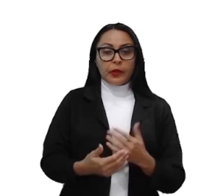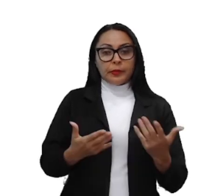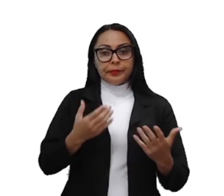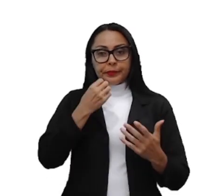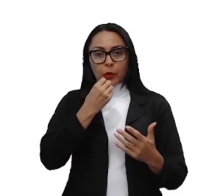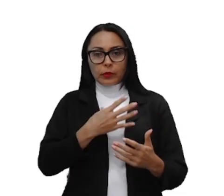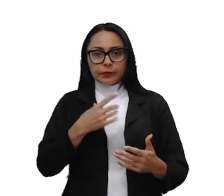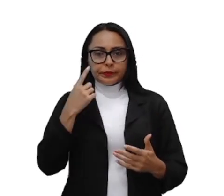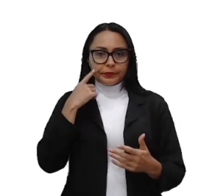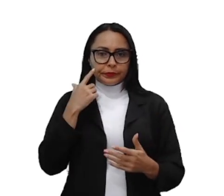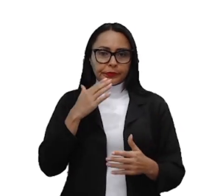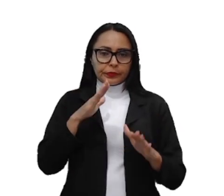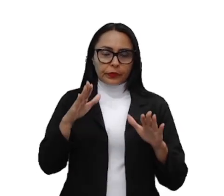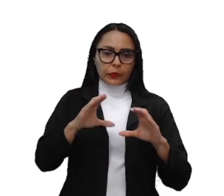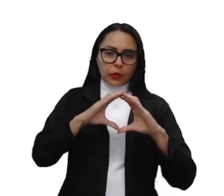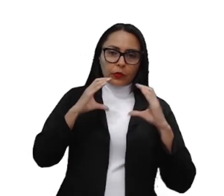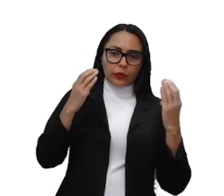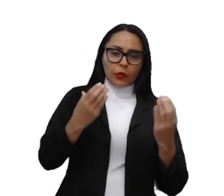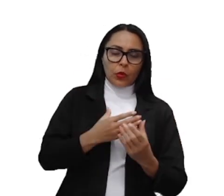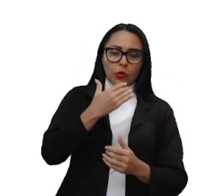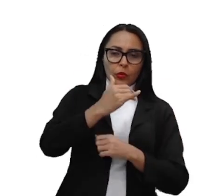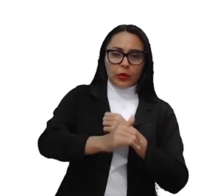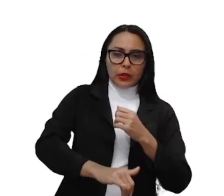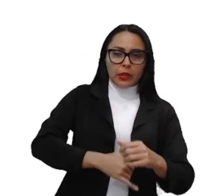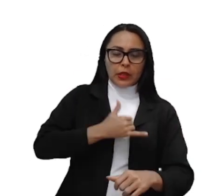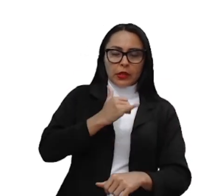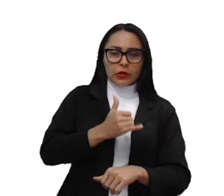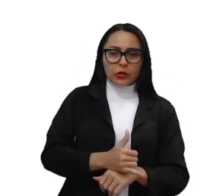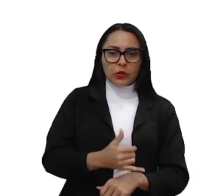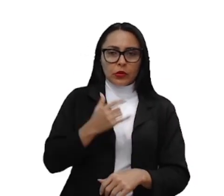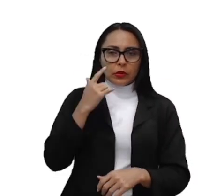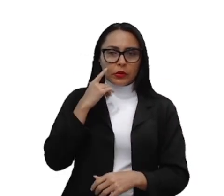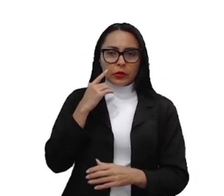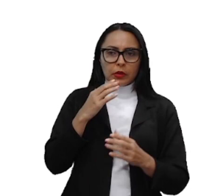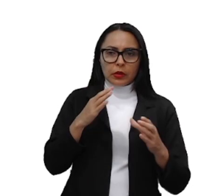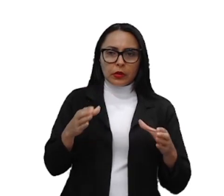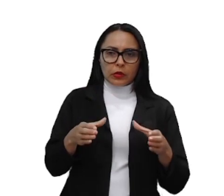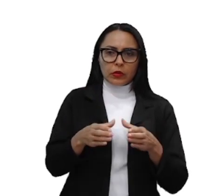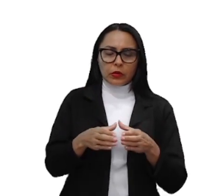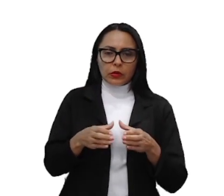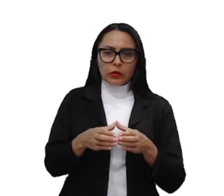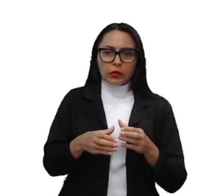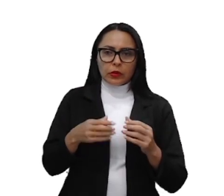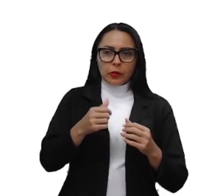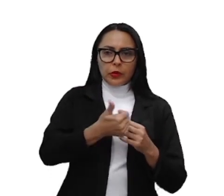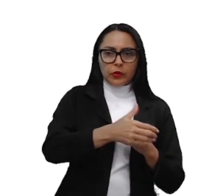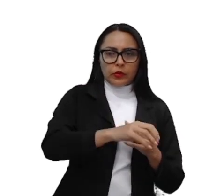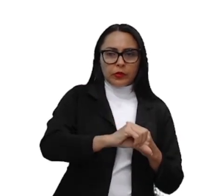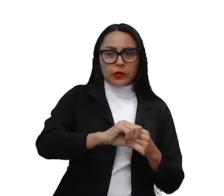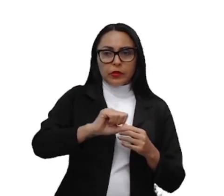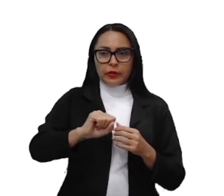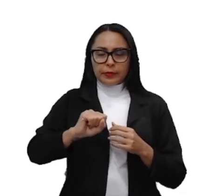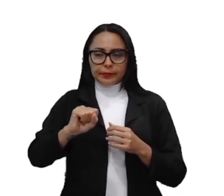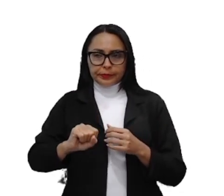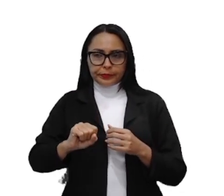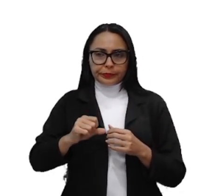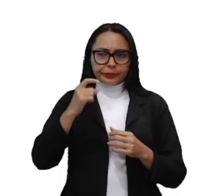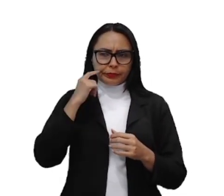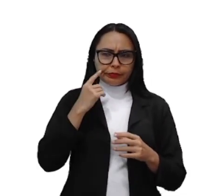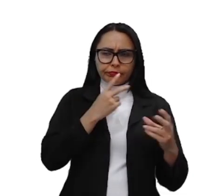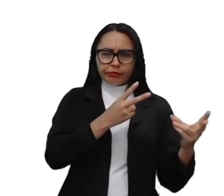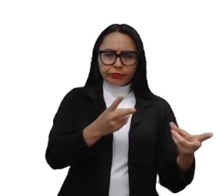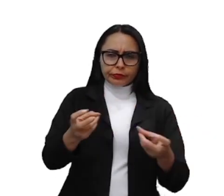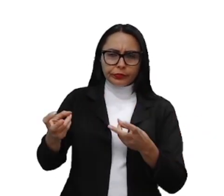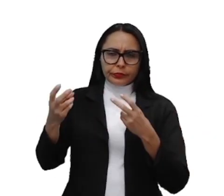Bom, o Fórum Internacional de Cadeia de Suprimentos, o Global Supply Chain Forum, em 1988, identificou